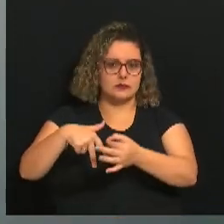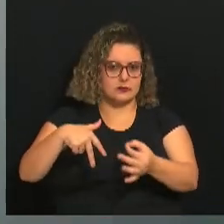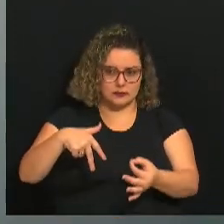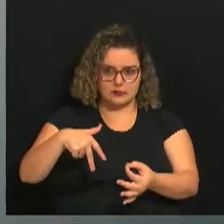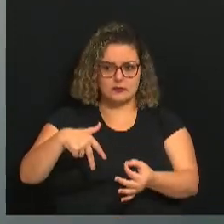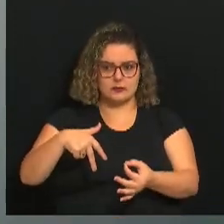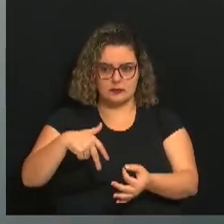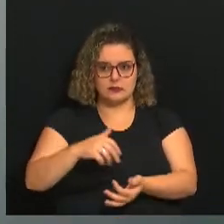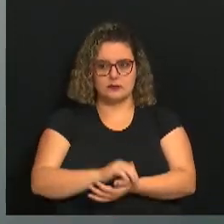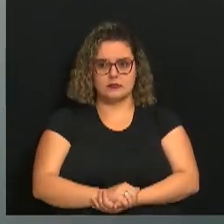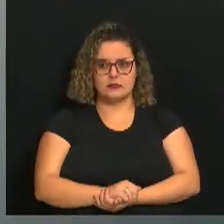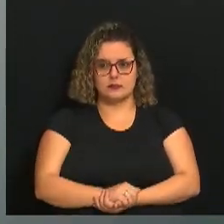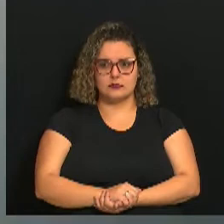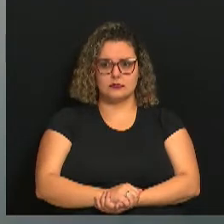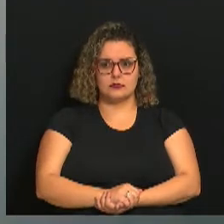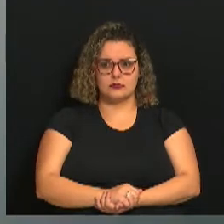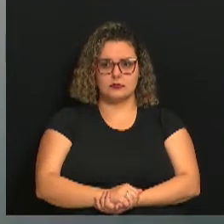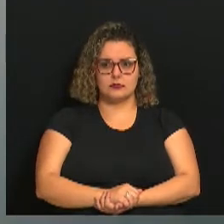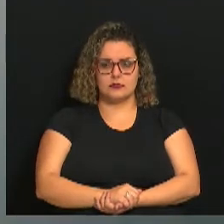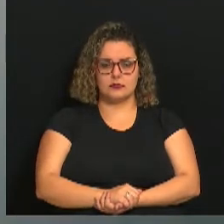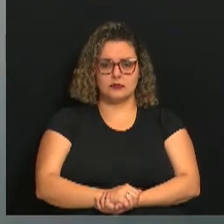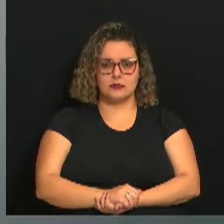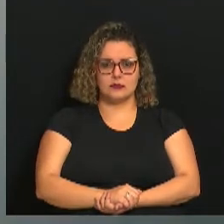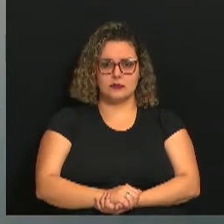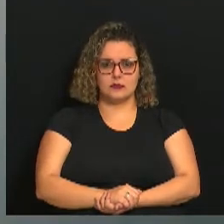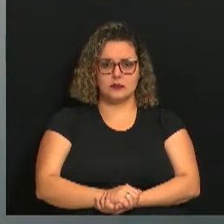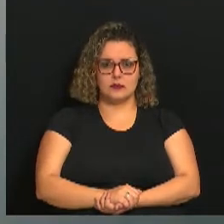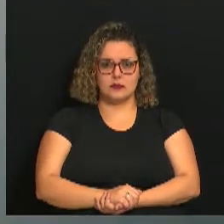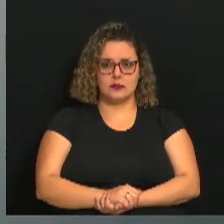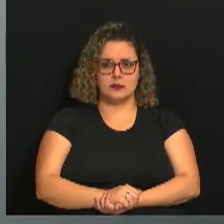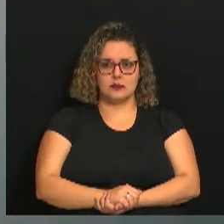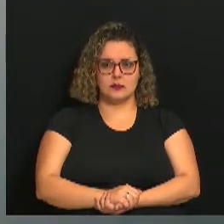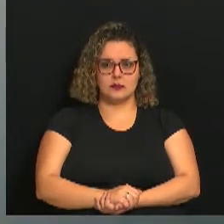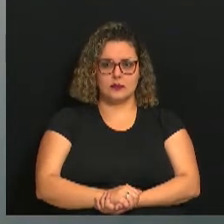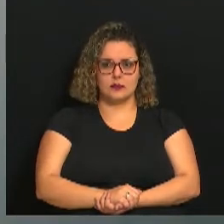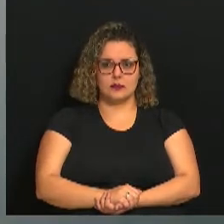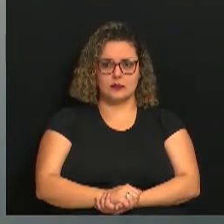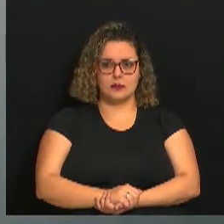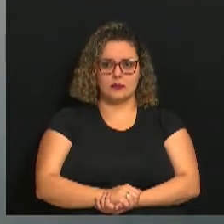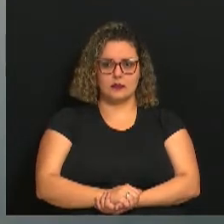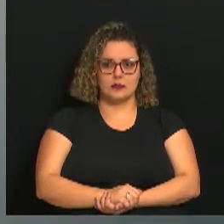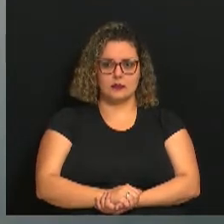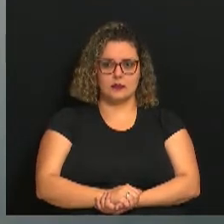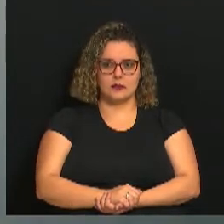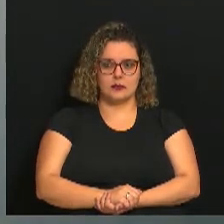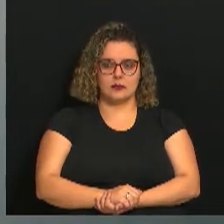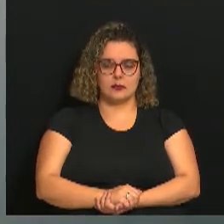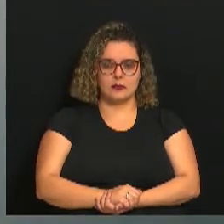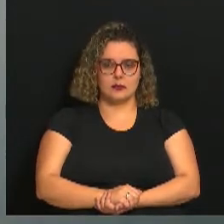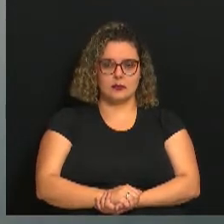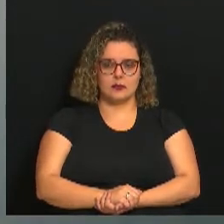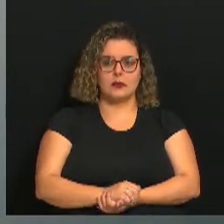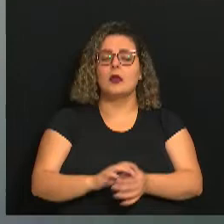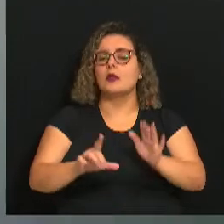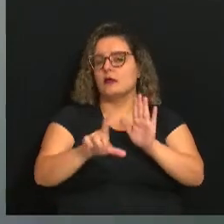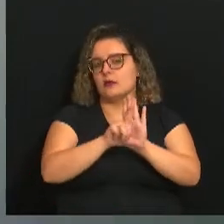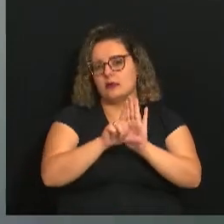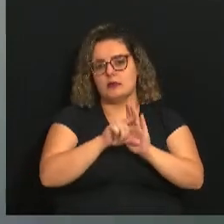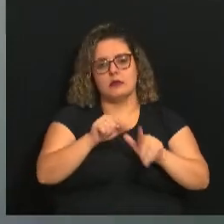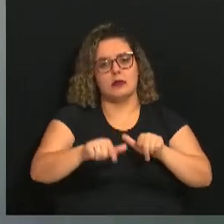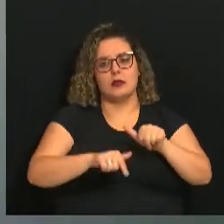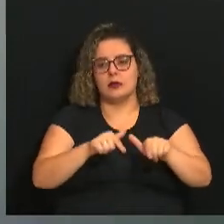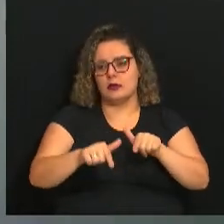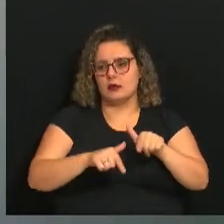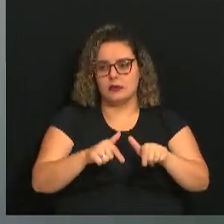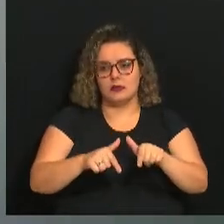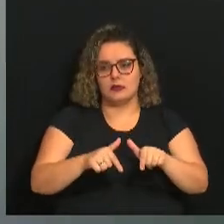posterior pergunta. Esse tipo de, como a gente, o senhor retomou bem, a questão da legislação trabalhista,